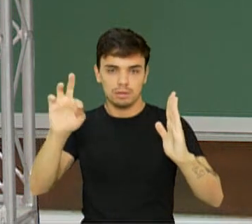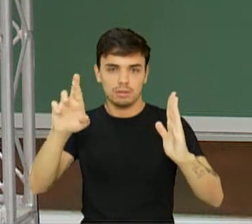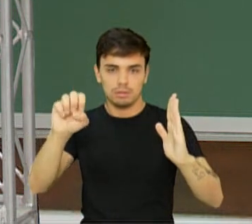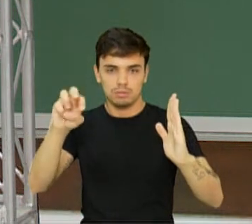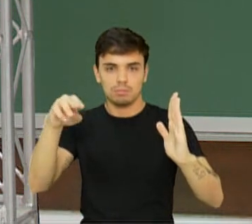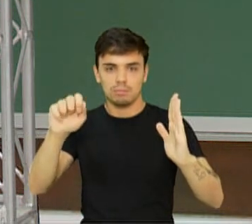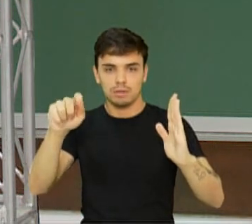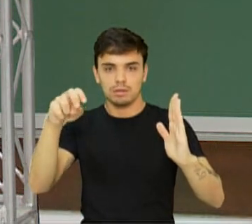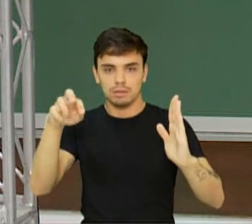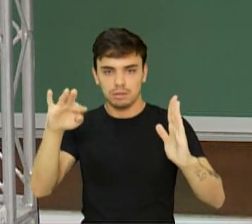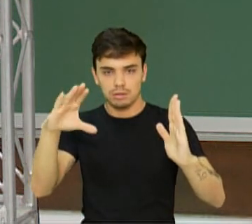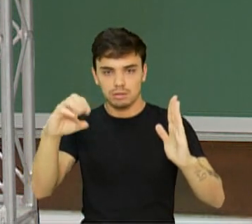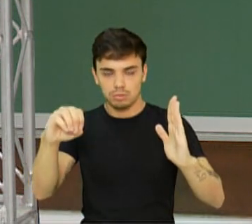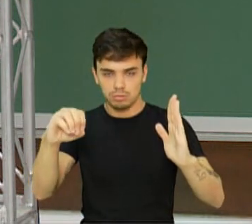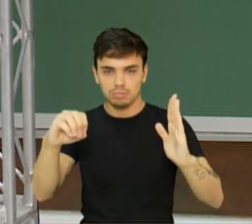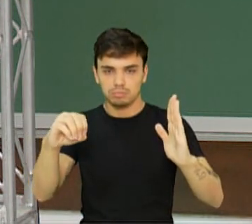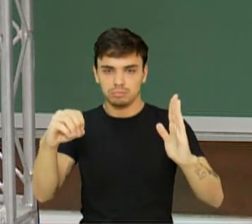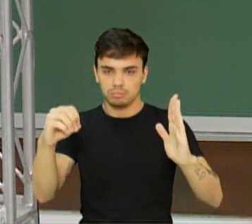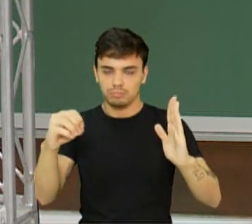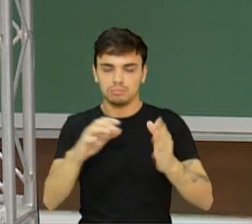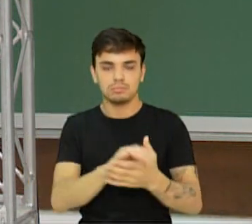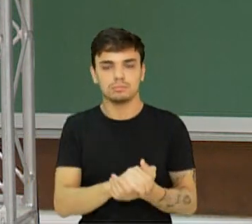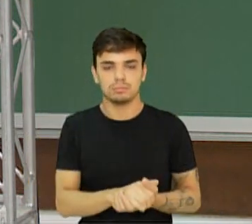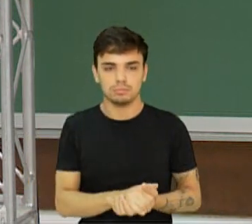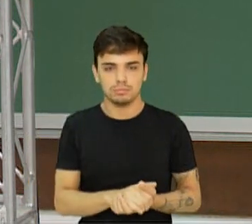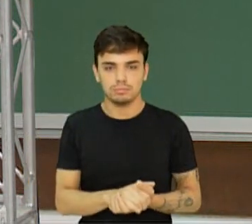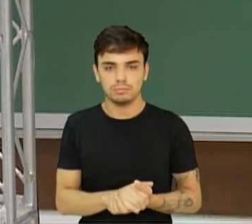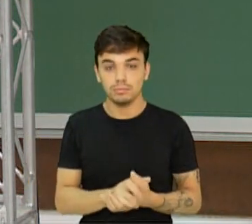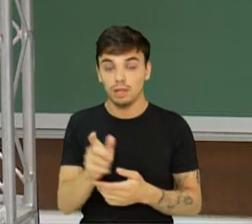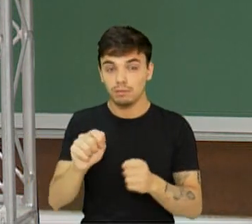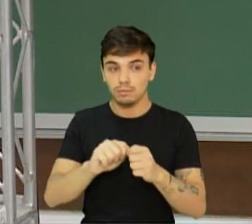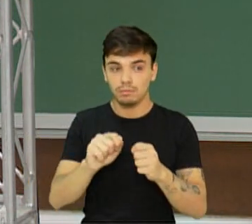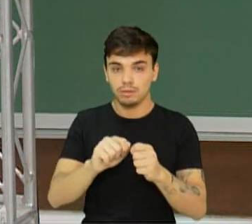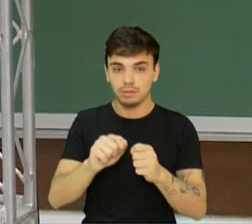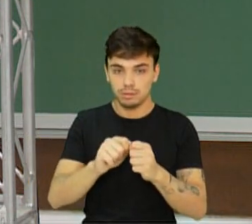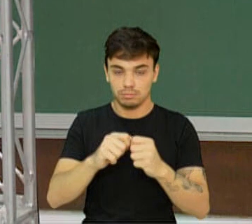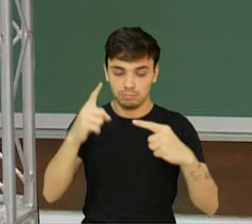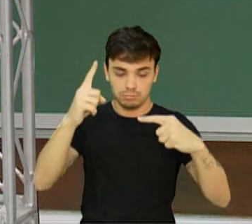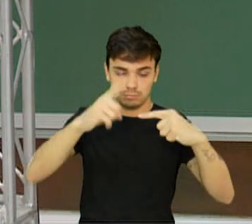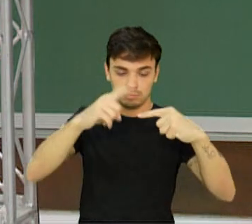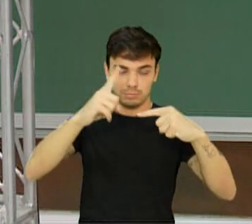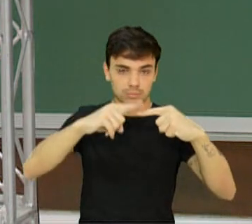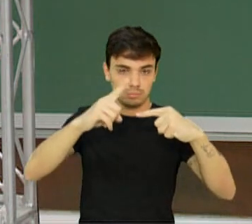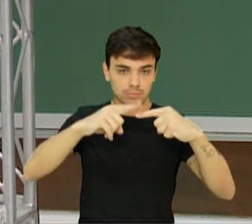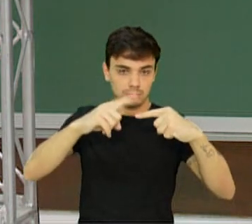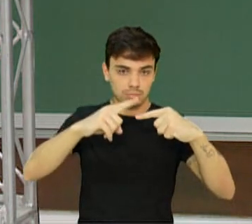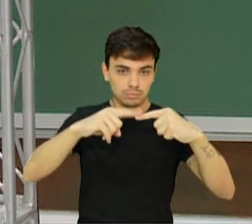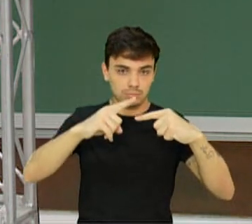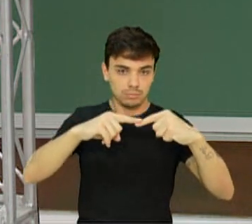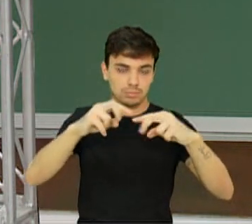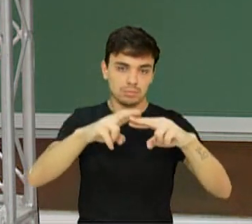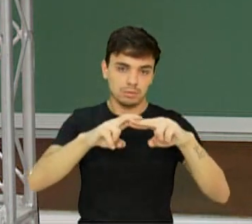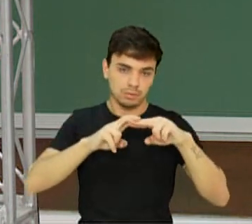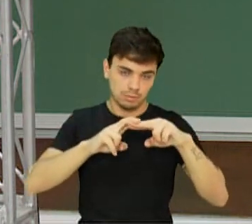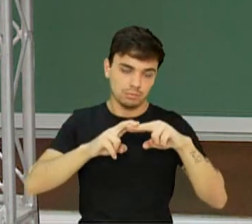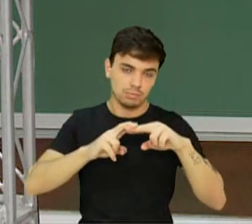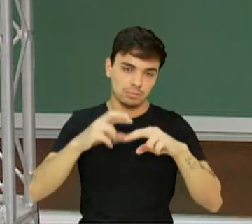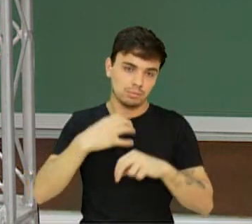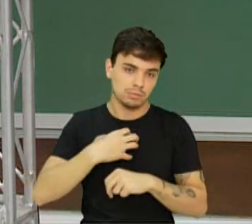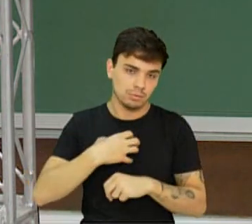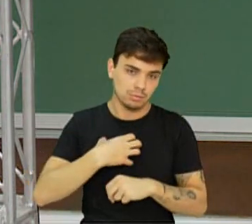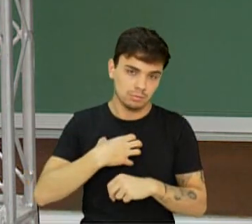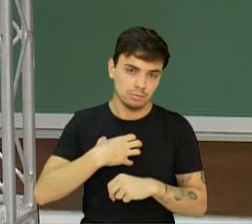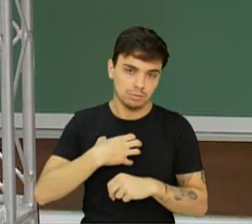eletromagnético através da antena, né, ele vai oscilar pelo efeito de ressonância e